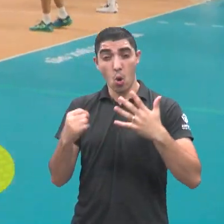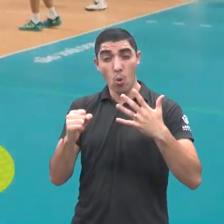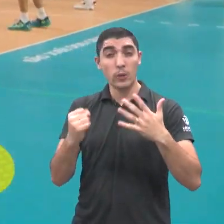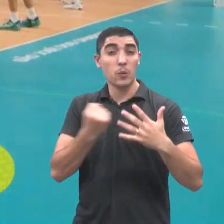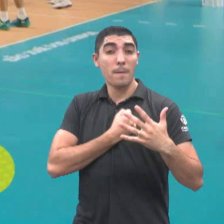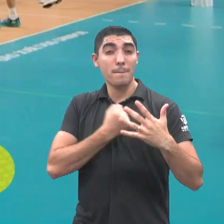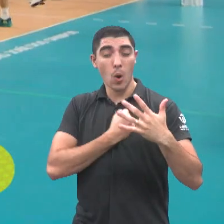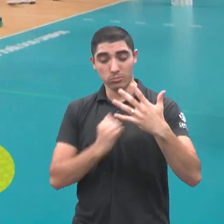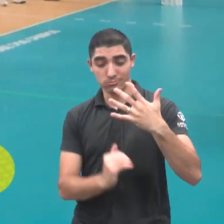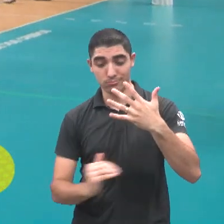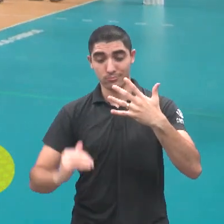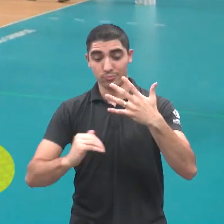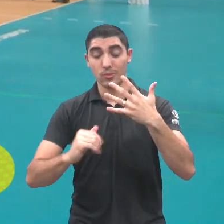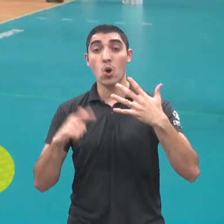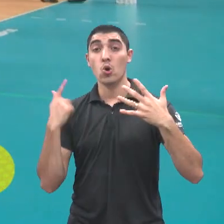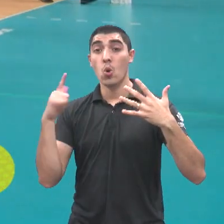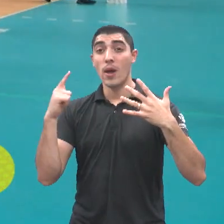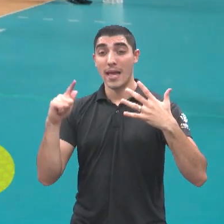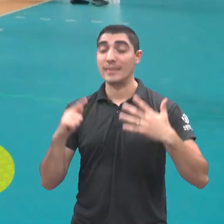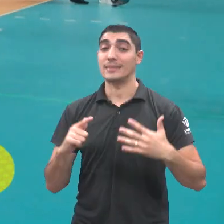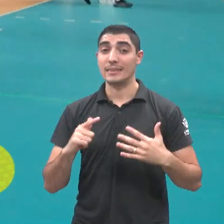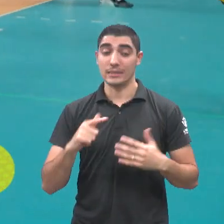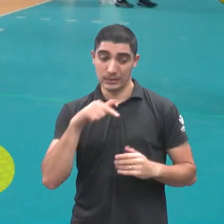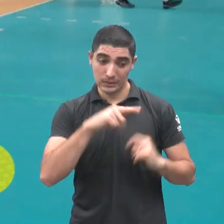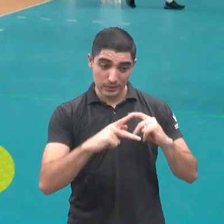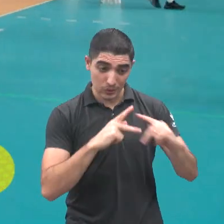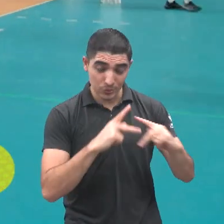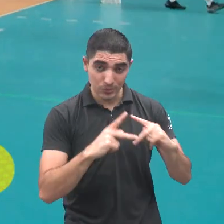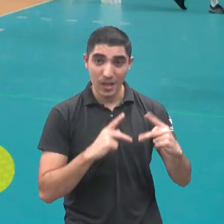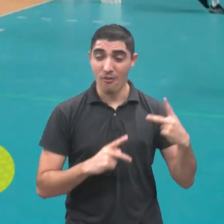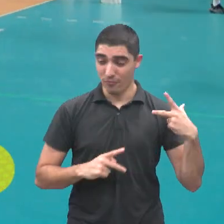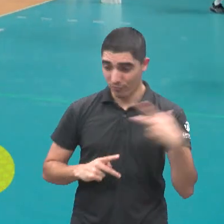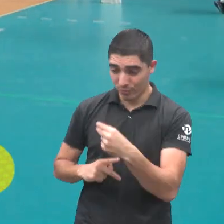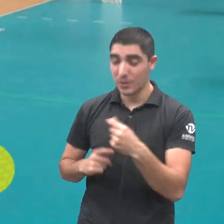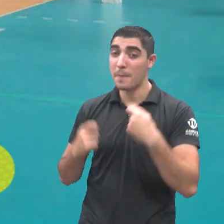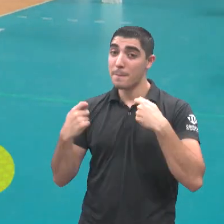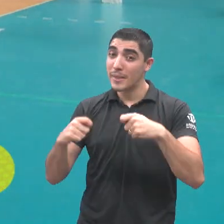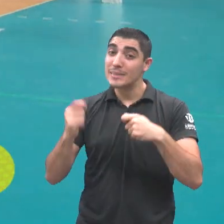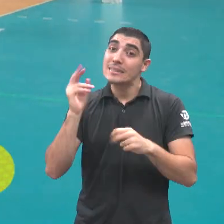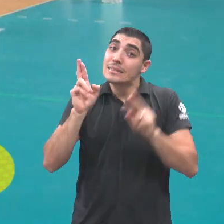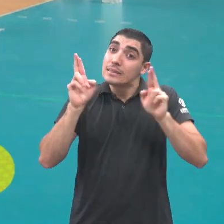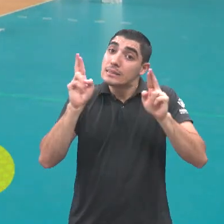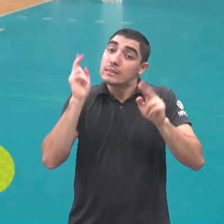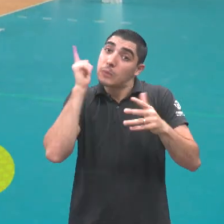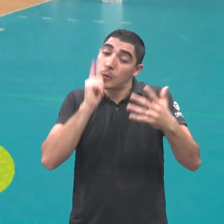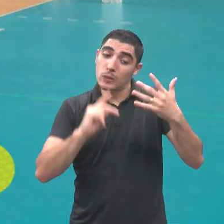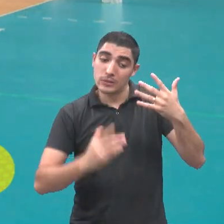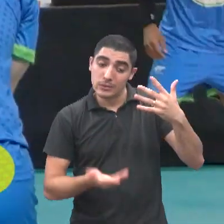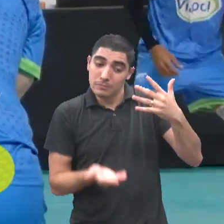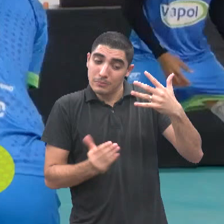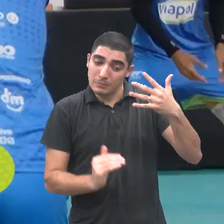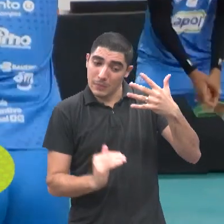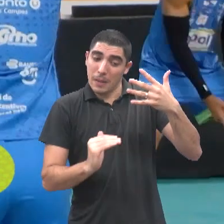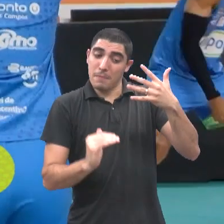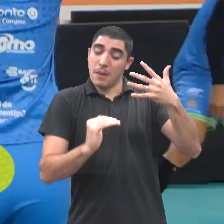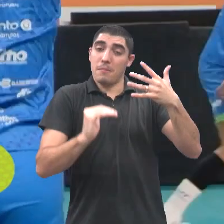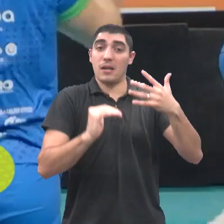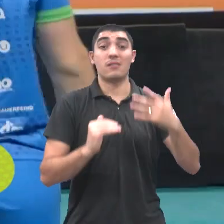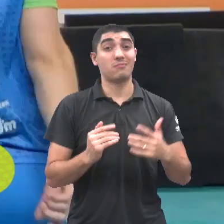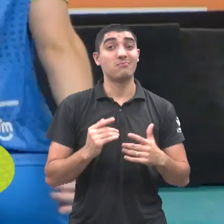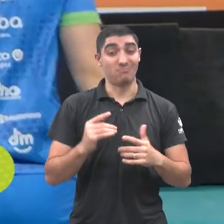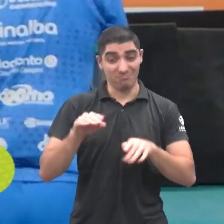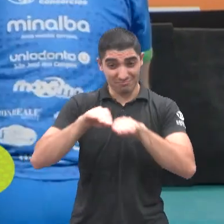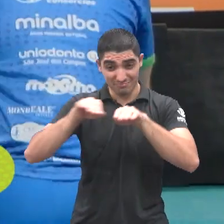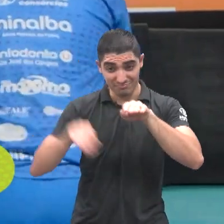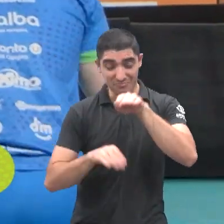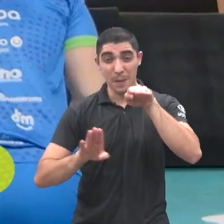time do técnico Sérgio Negrão precisa da vitória para ainda sonhar em permanecer na Superliga, porque senão a Série B vem, hein,